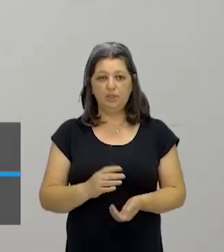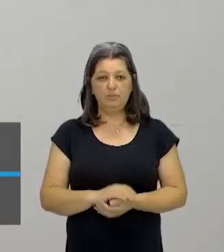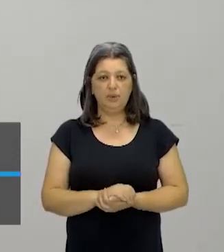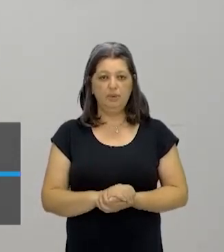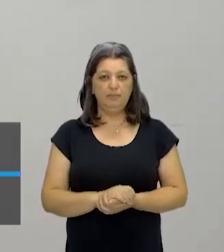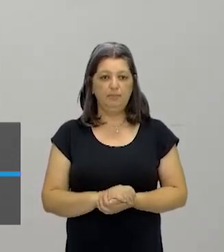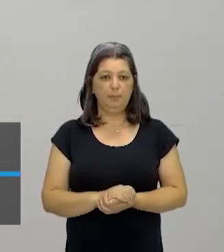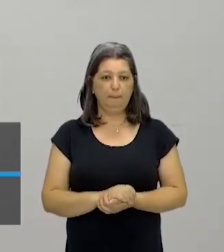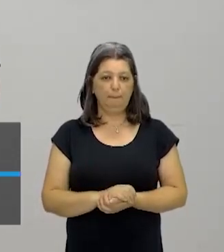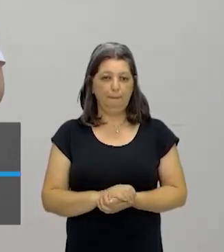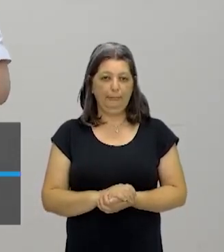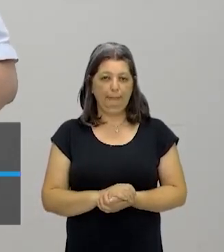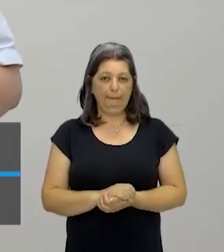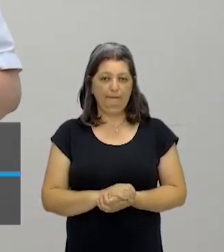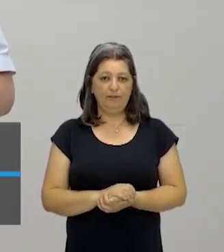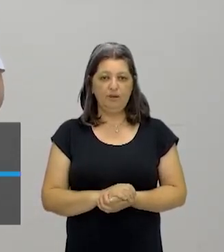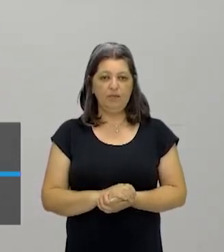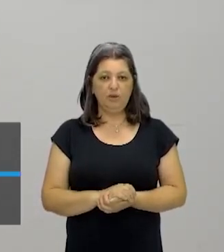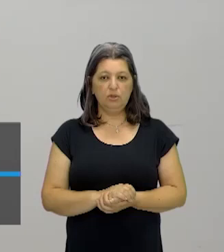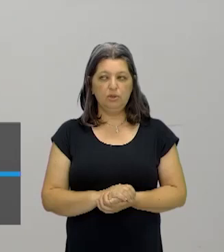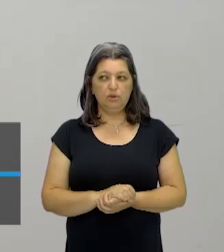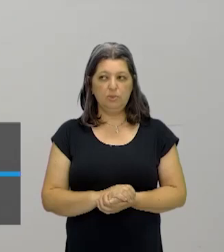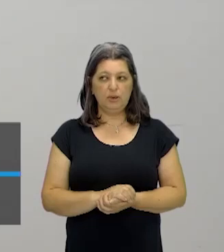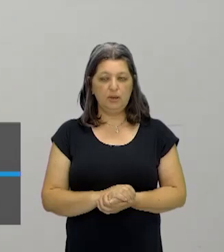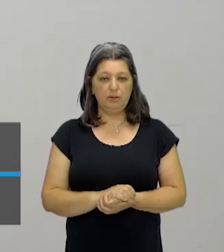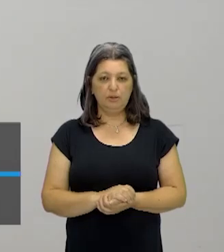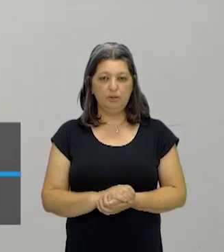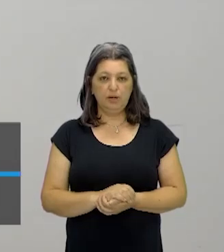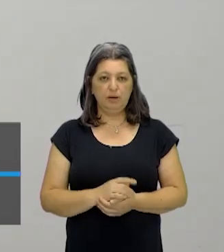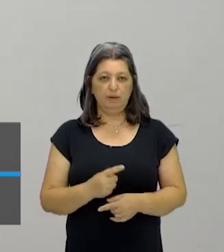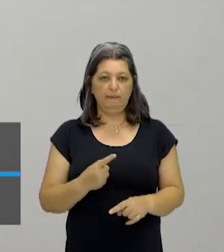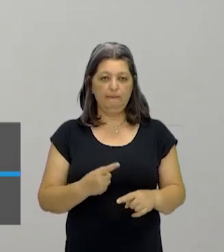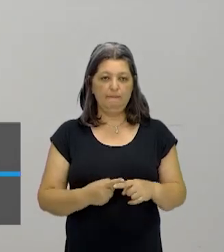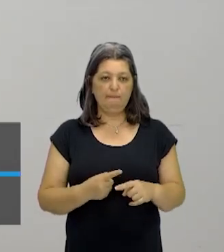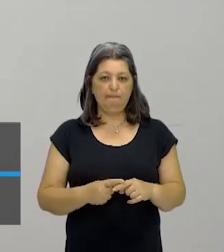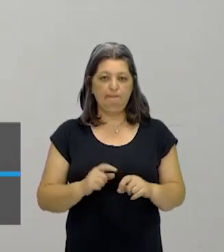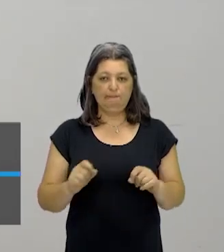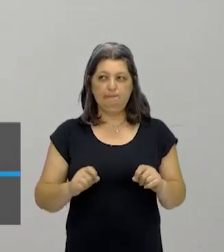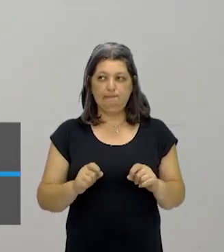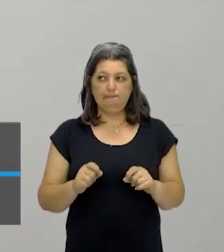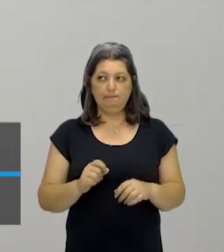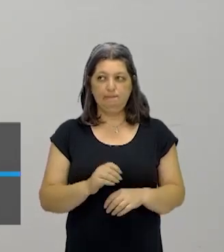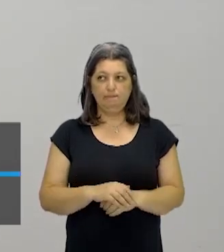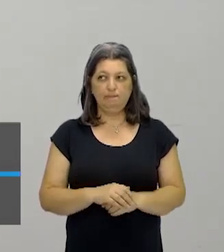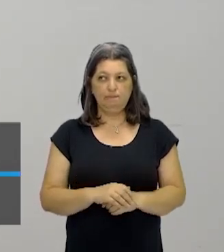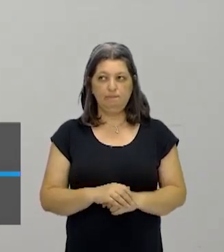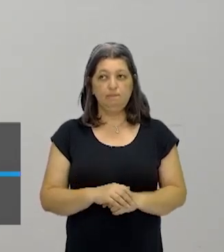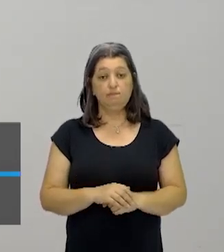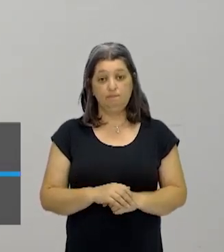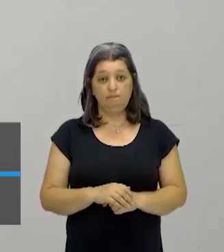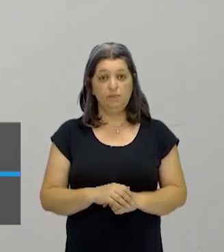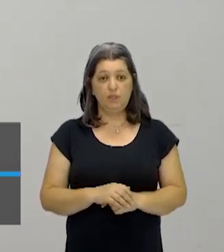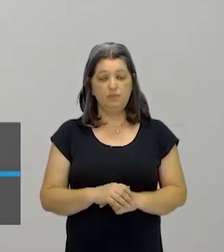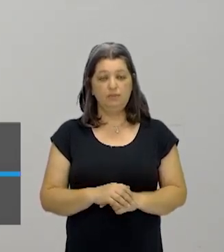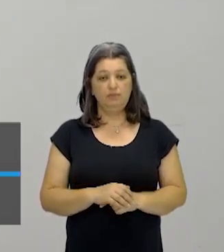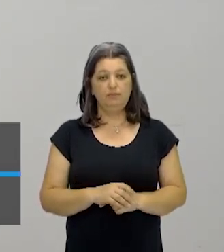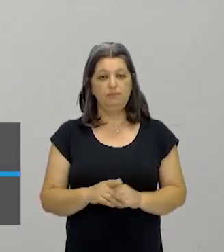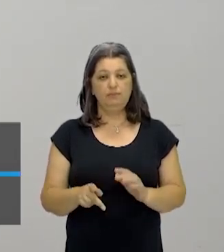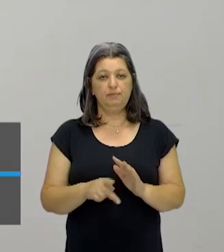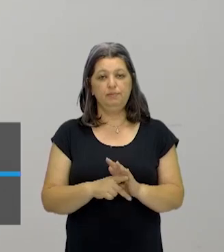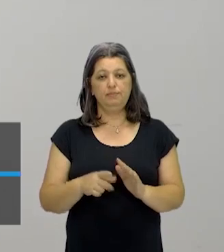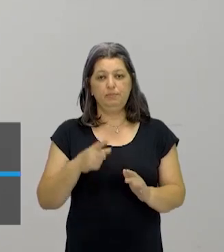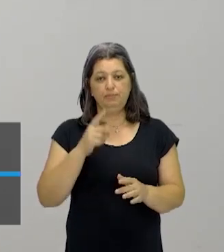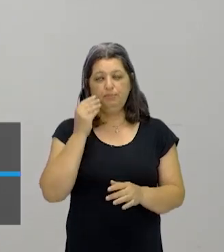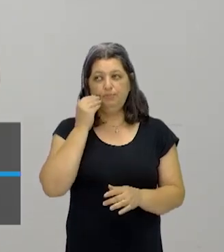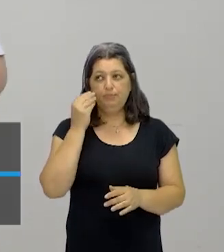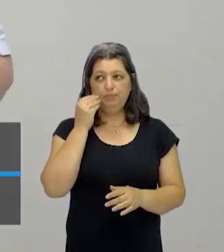mais fáceis de trabalhar Os mais fáceis de engolir Porque falar de discrimination É sempre algo meio pesadinho Mas